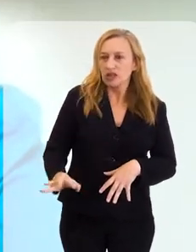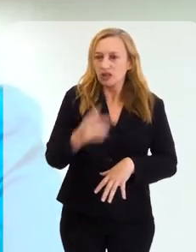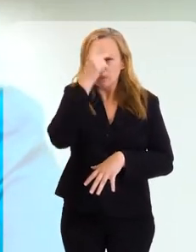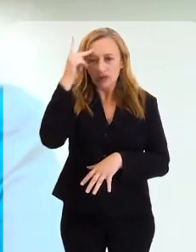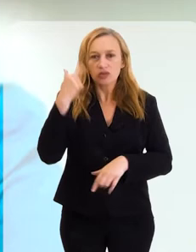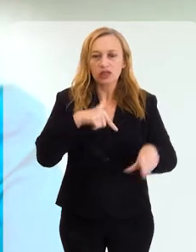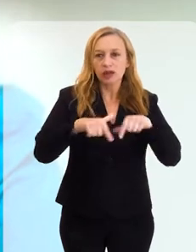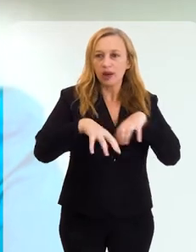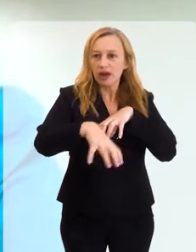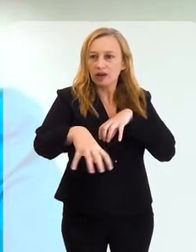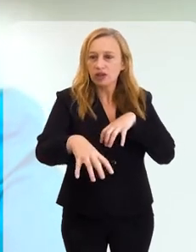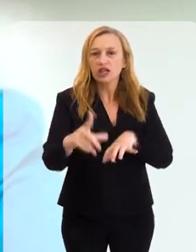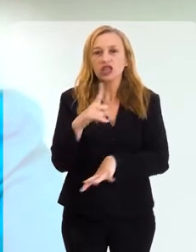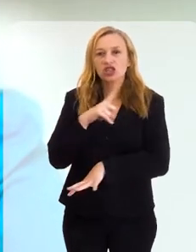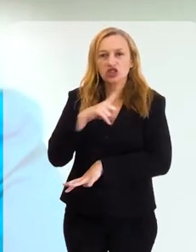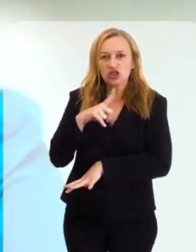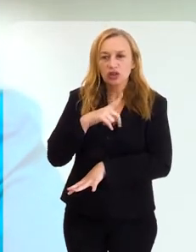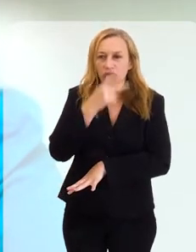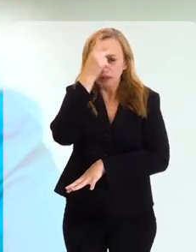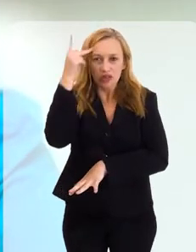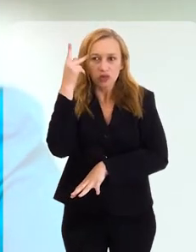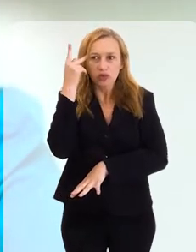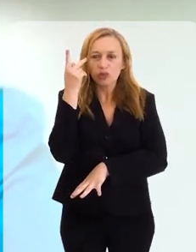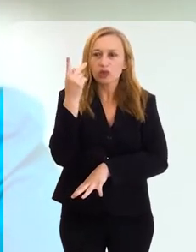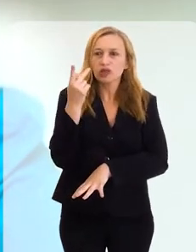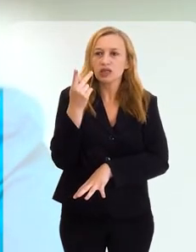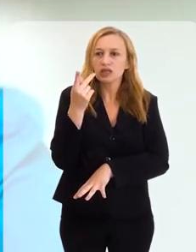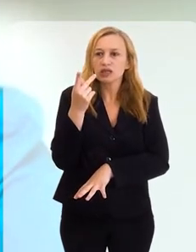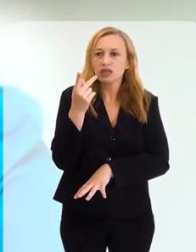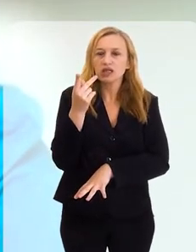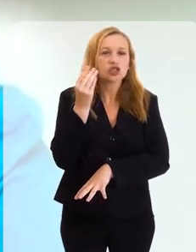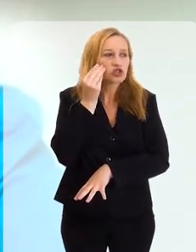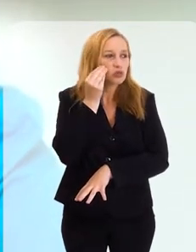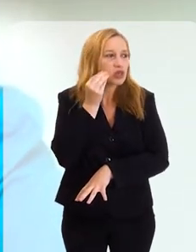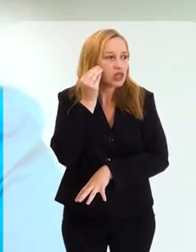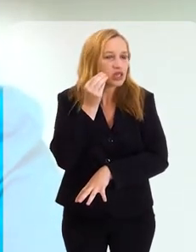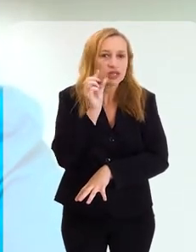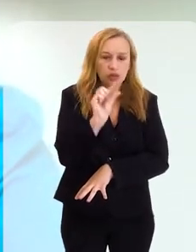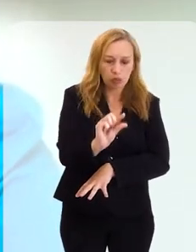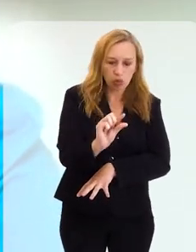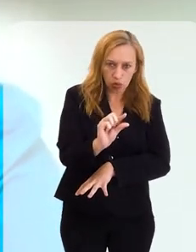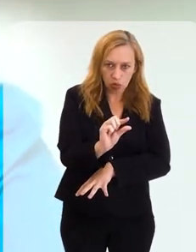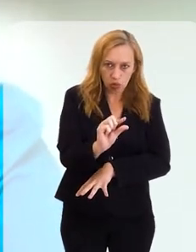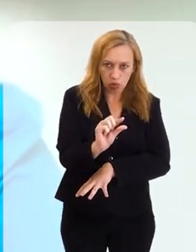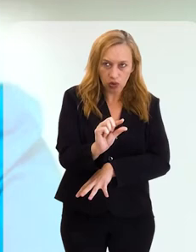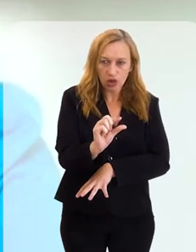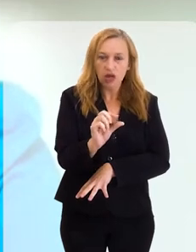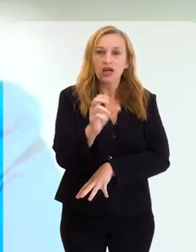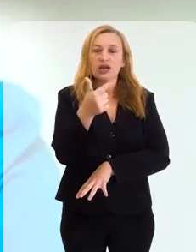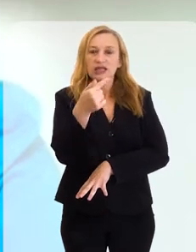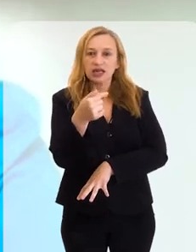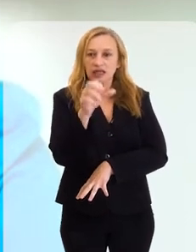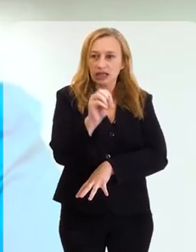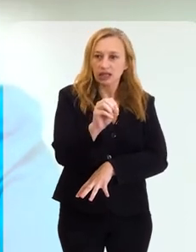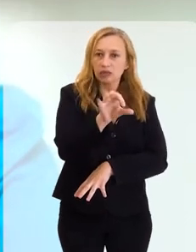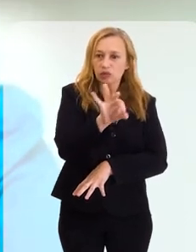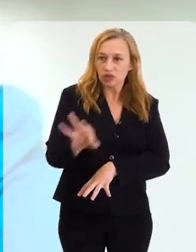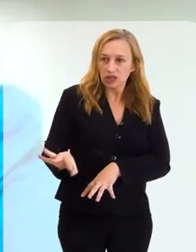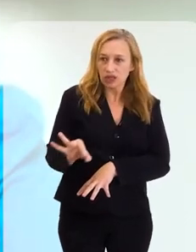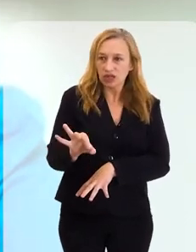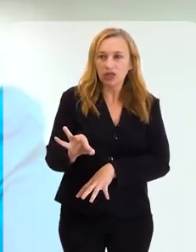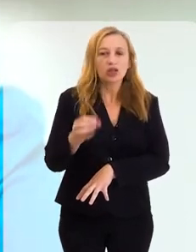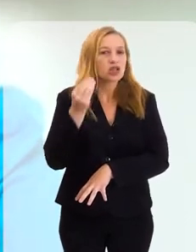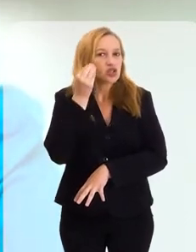trabalho remoto. Então, o que nós tínhamos, então, eram pessoas inexperientes, percentuais altíssimos, de mais de 60, 70%,